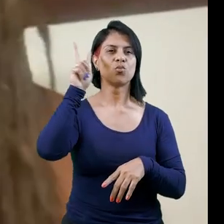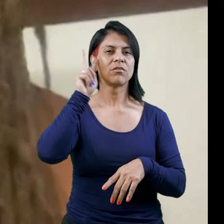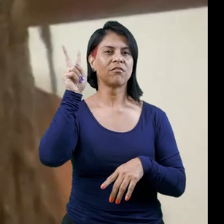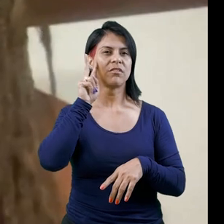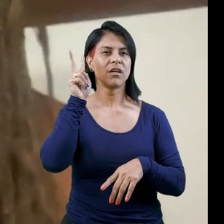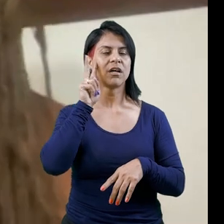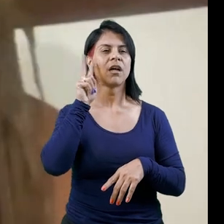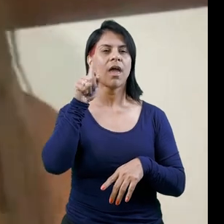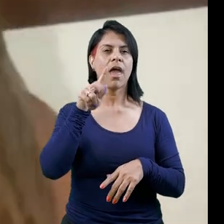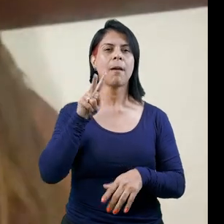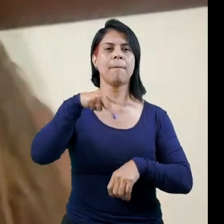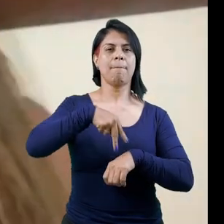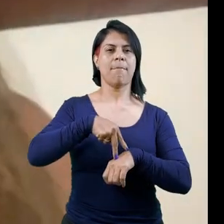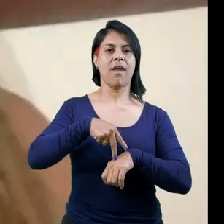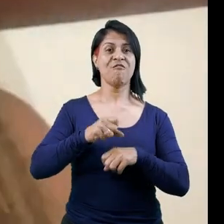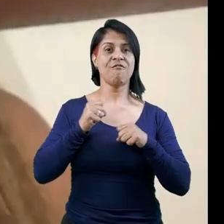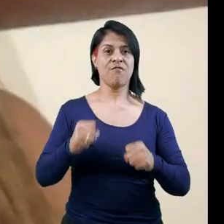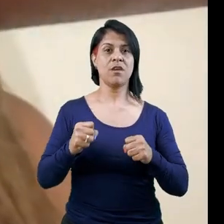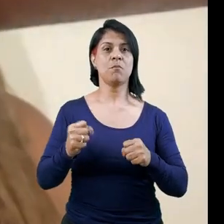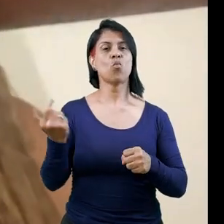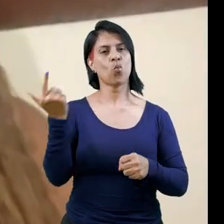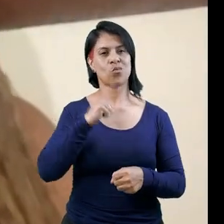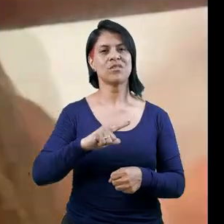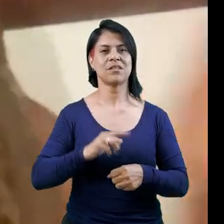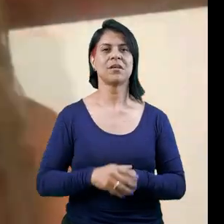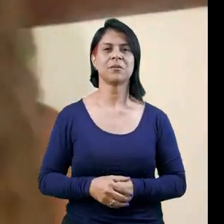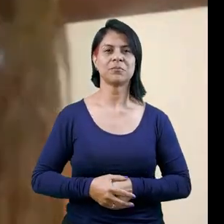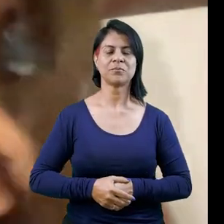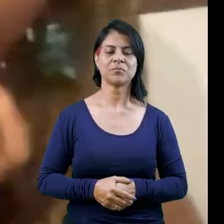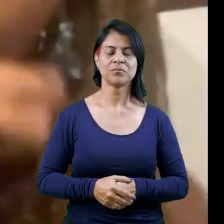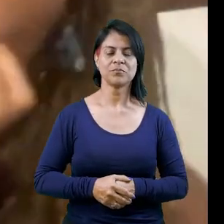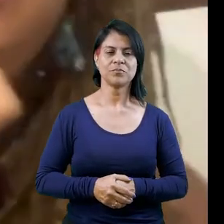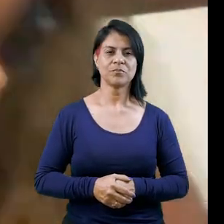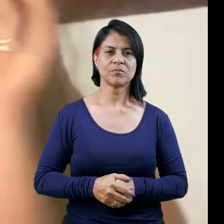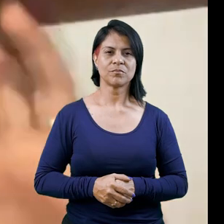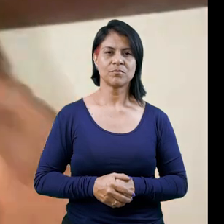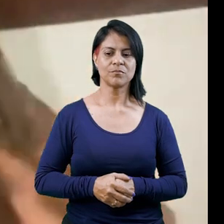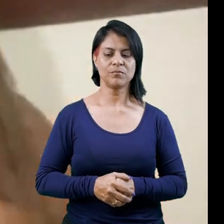de pé, firmes. Então,